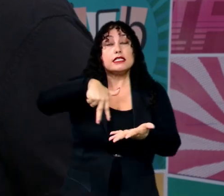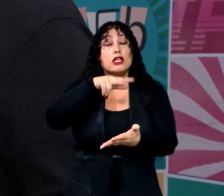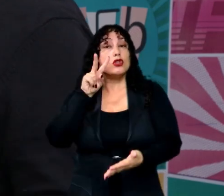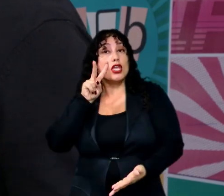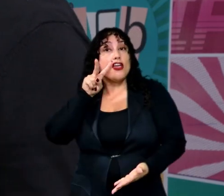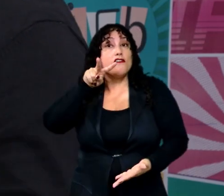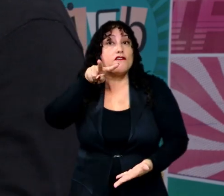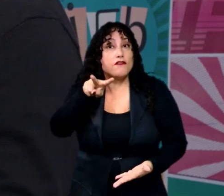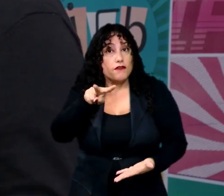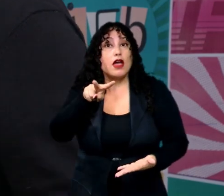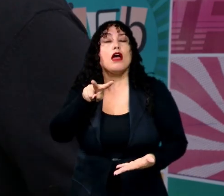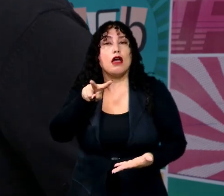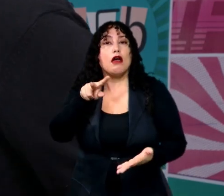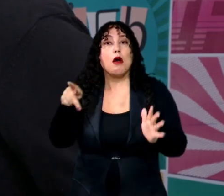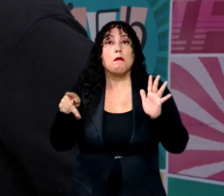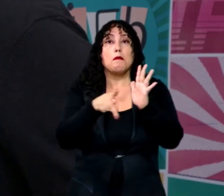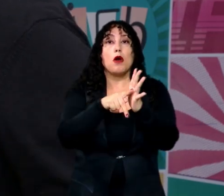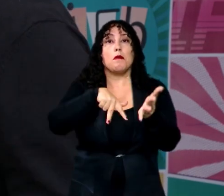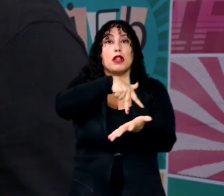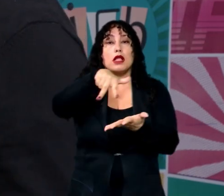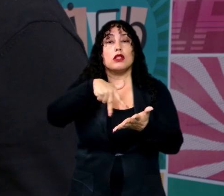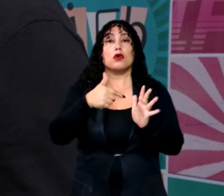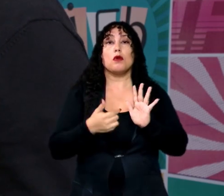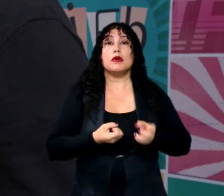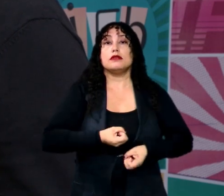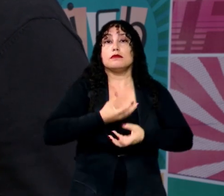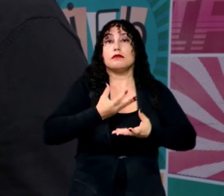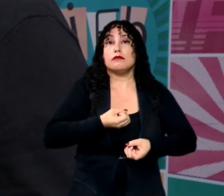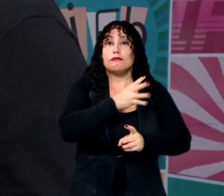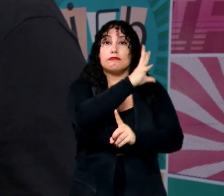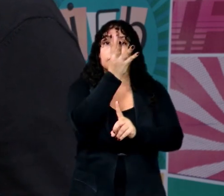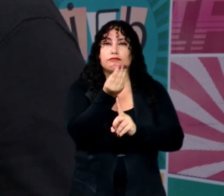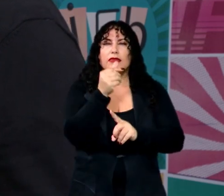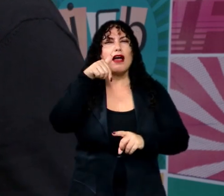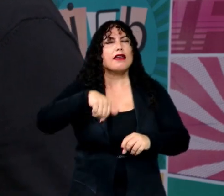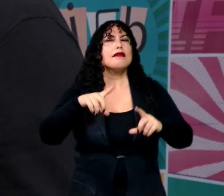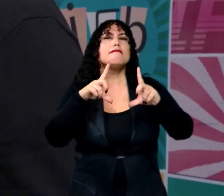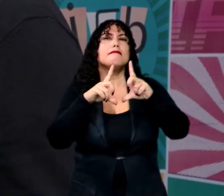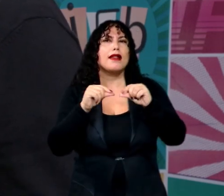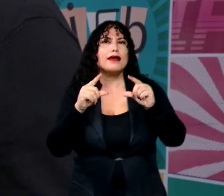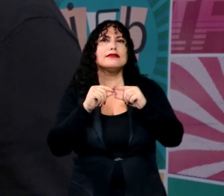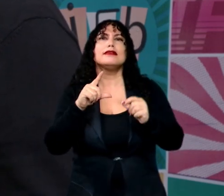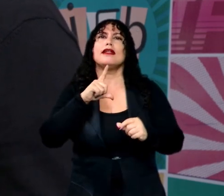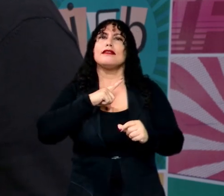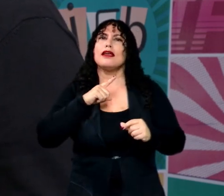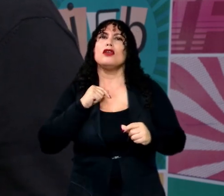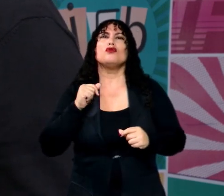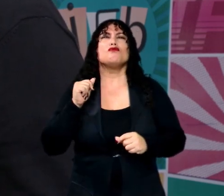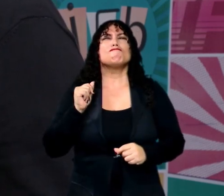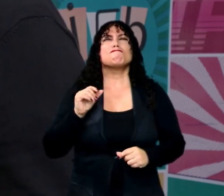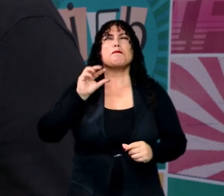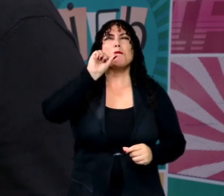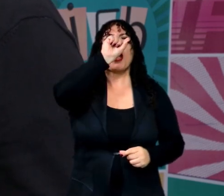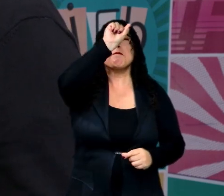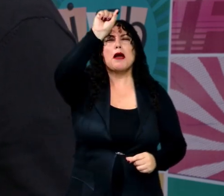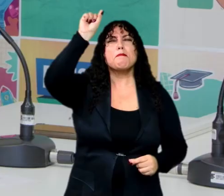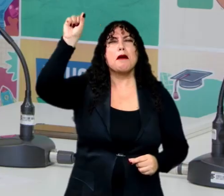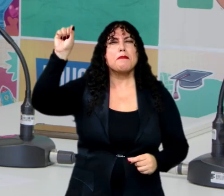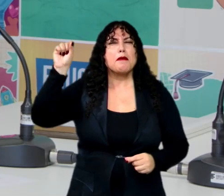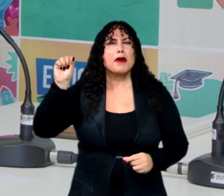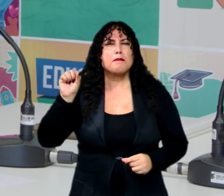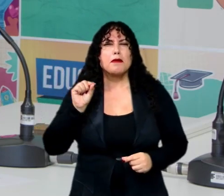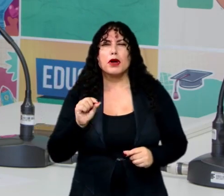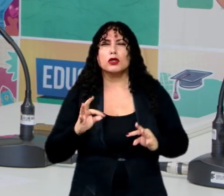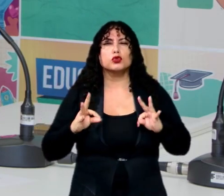Sim, como representação artística, né? Mas aqui em Brasília nós temos gente do Brasil todo, né? Brasília é